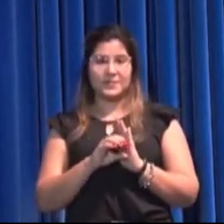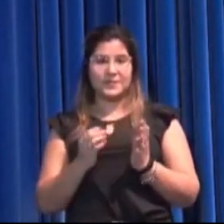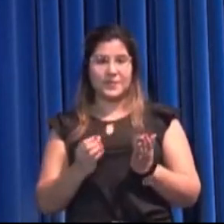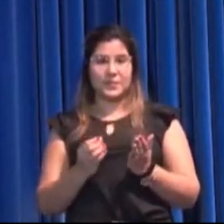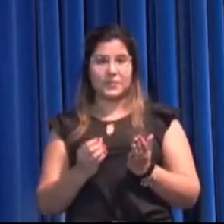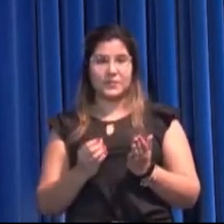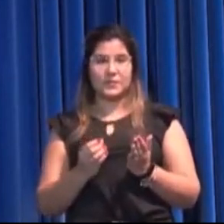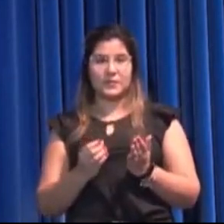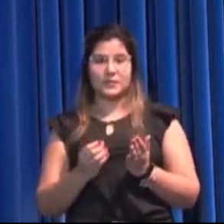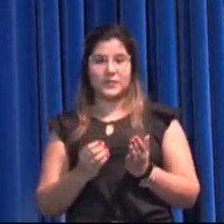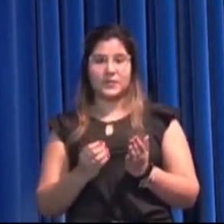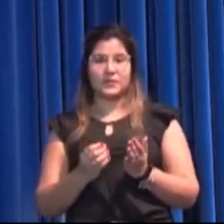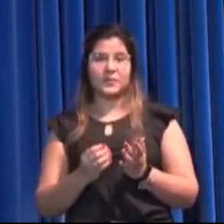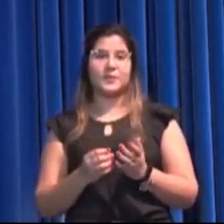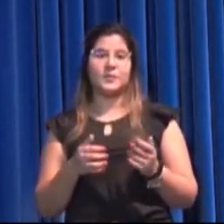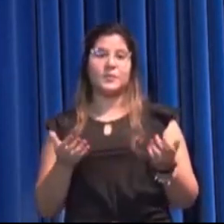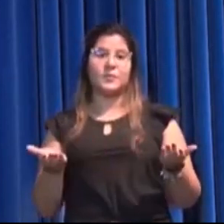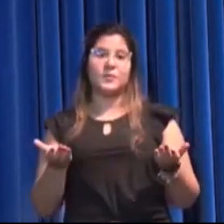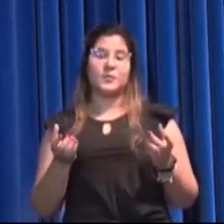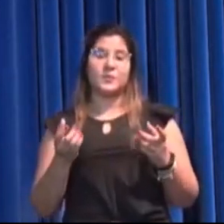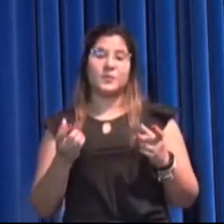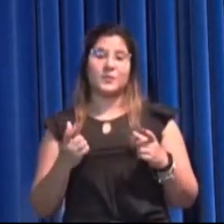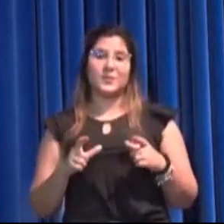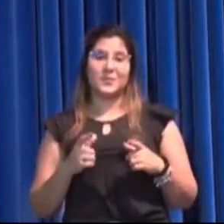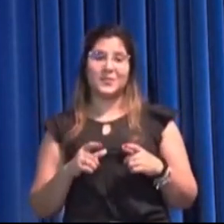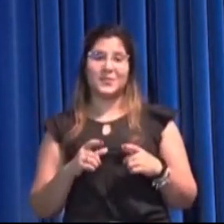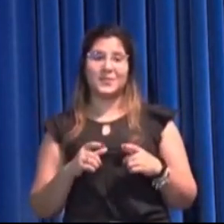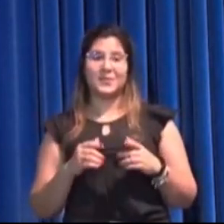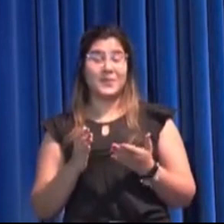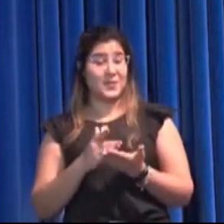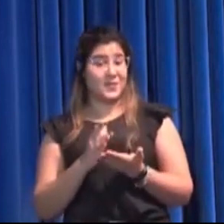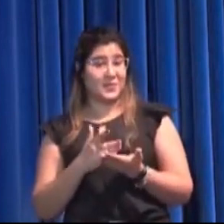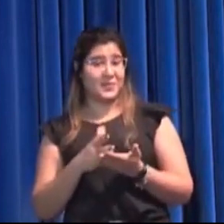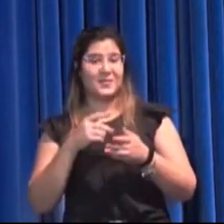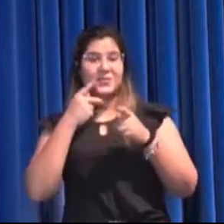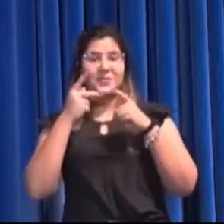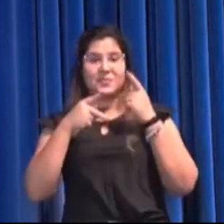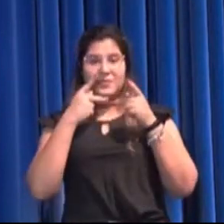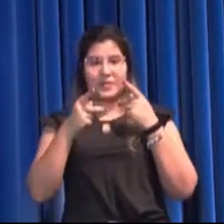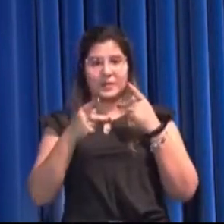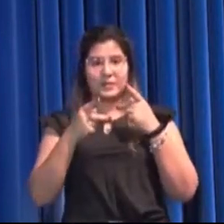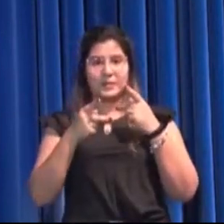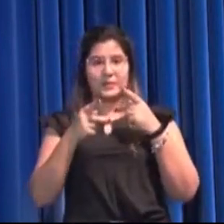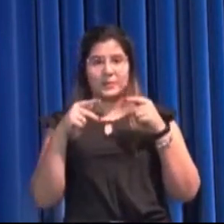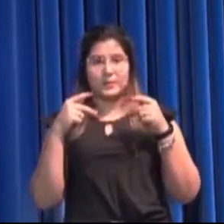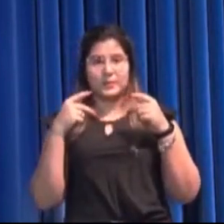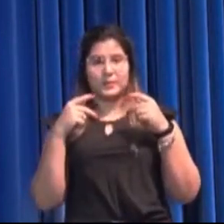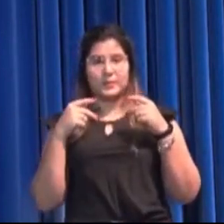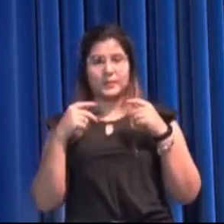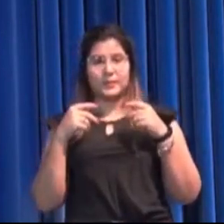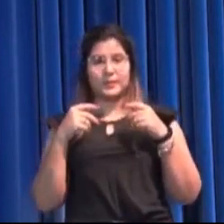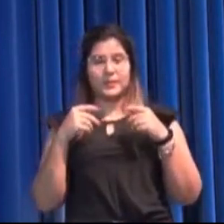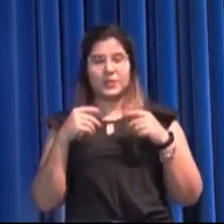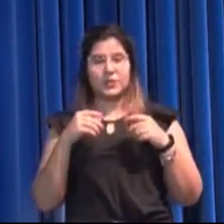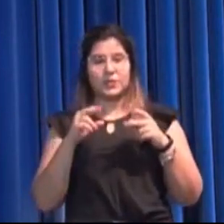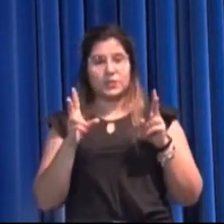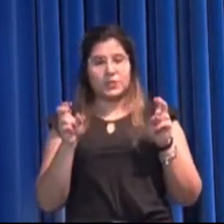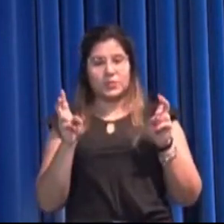onde o livro fala sobre uma passagem de Salomão,